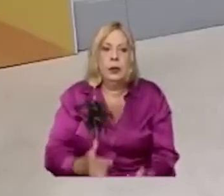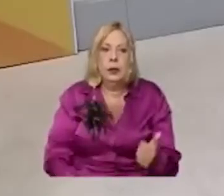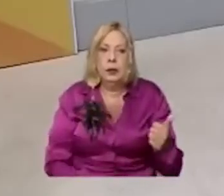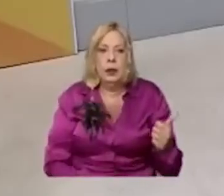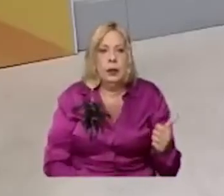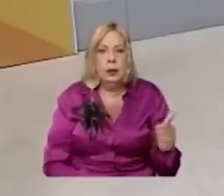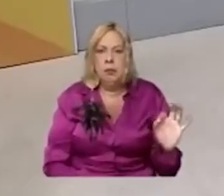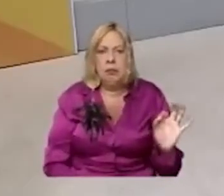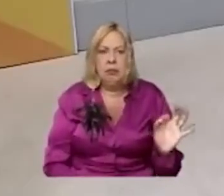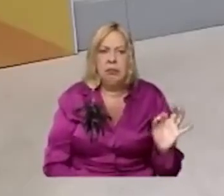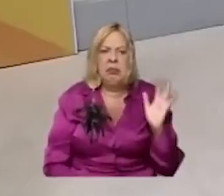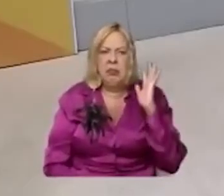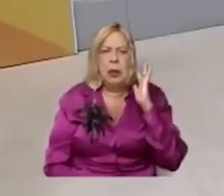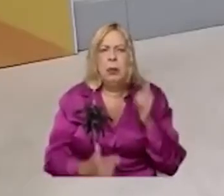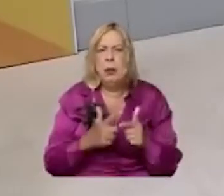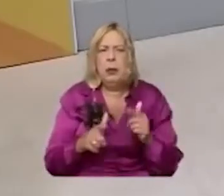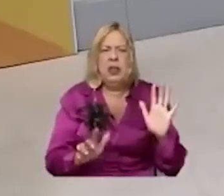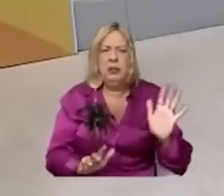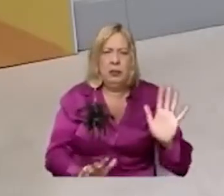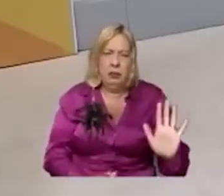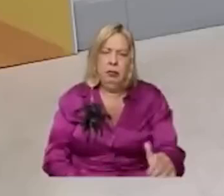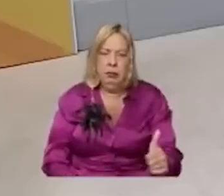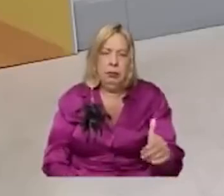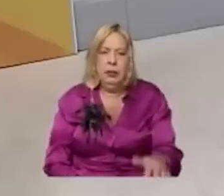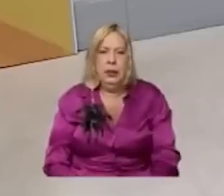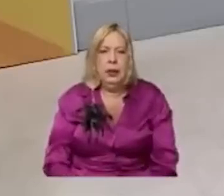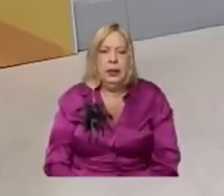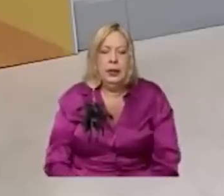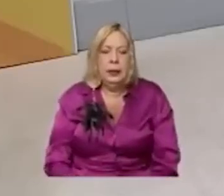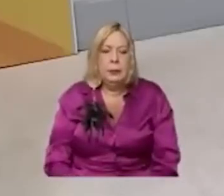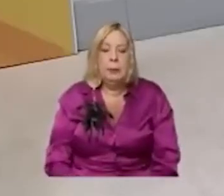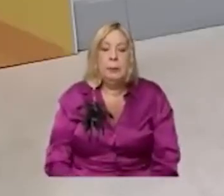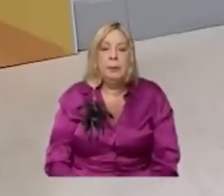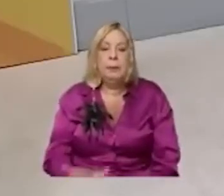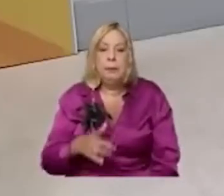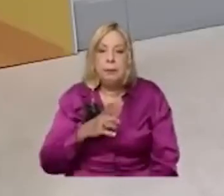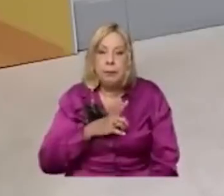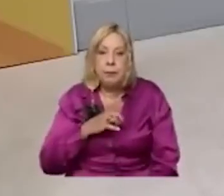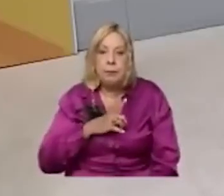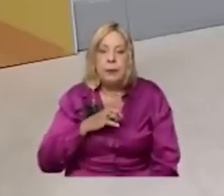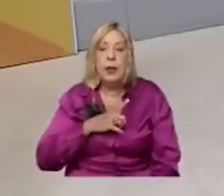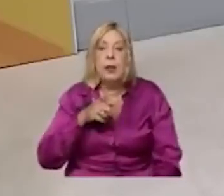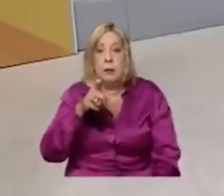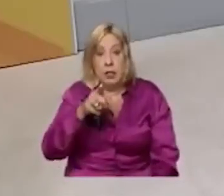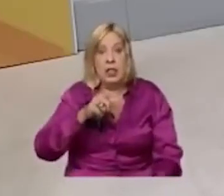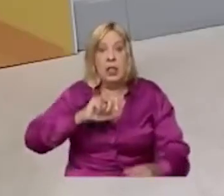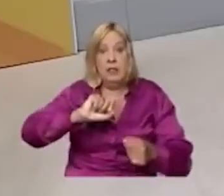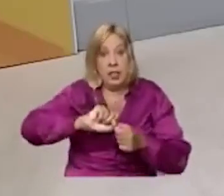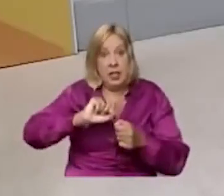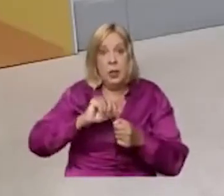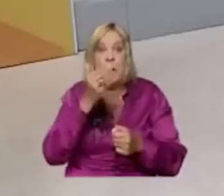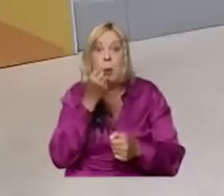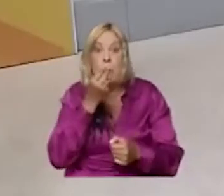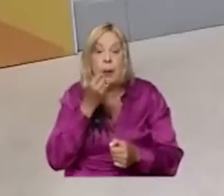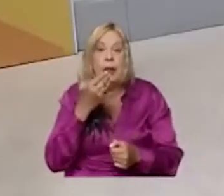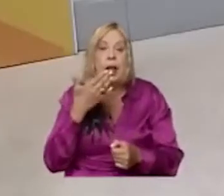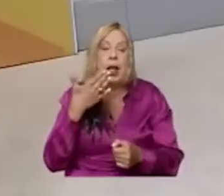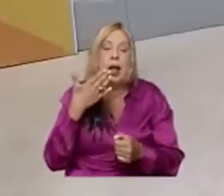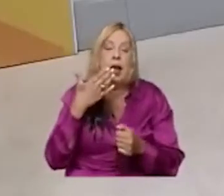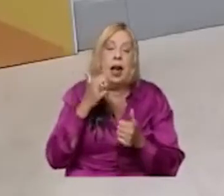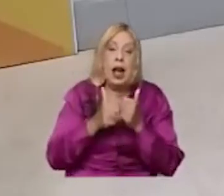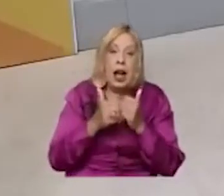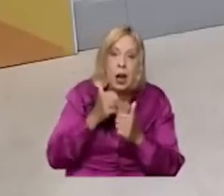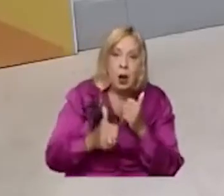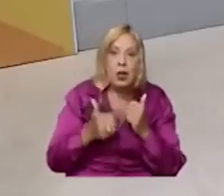comadre, 49, 49, enquanto você prepara o... Um bunzão, um arroz doce. Vai de olho aí, ó. O